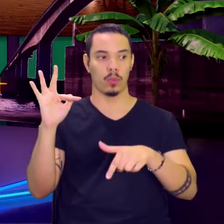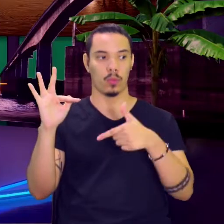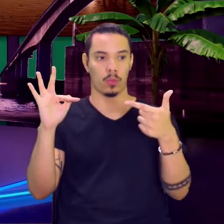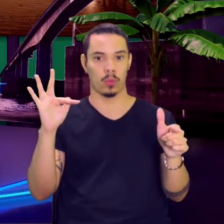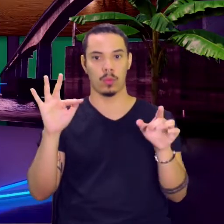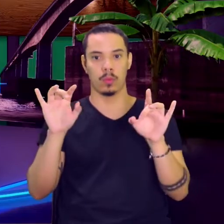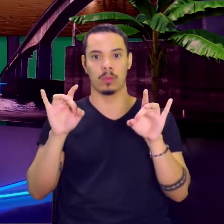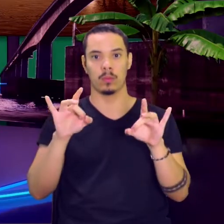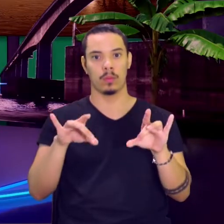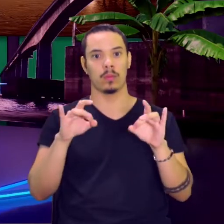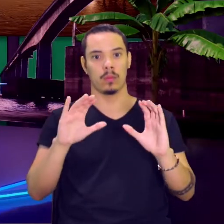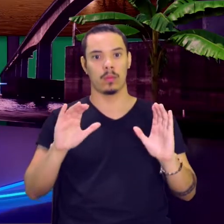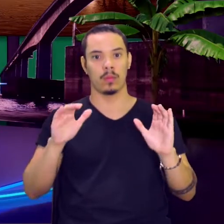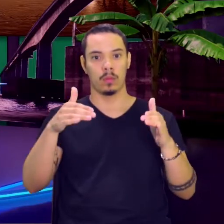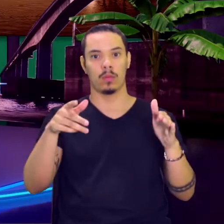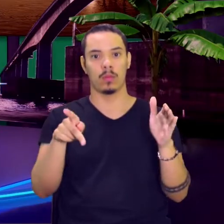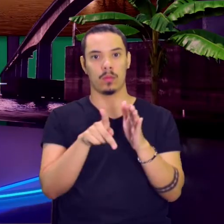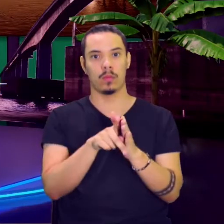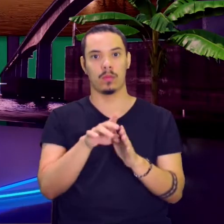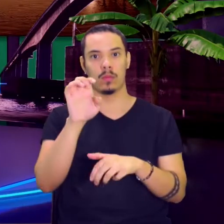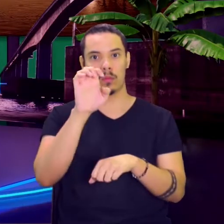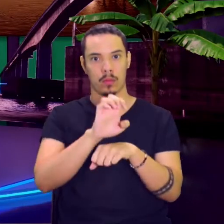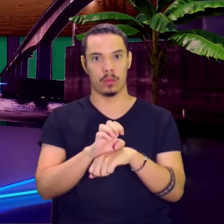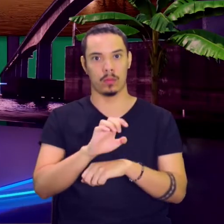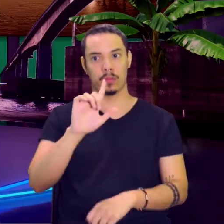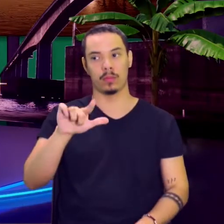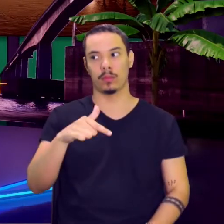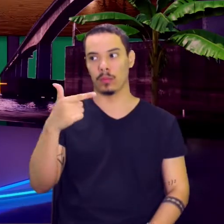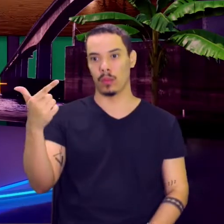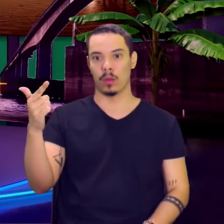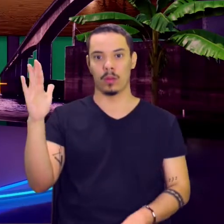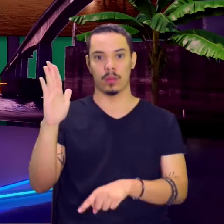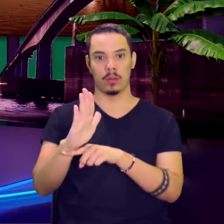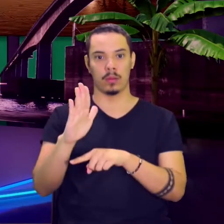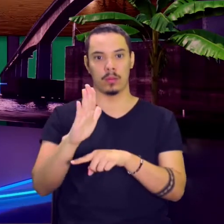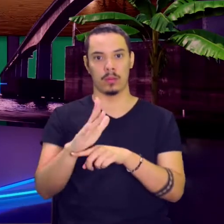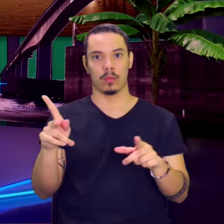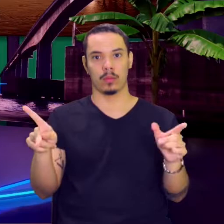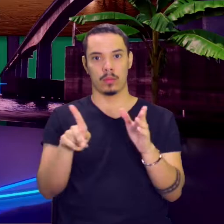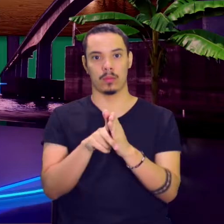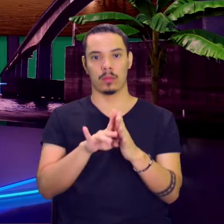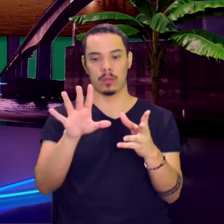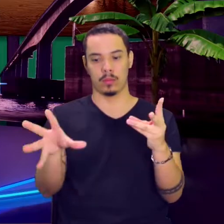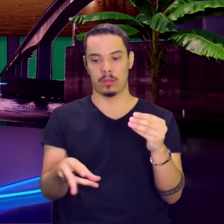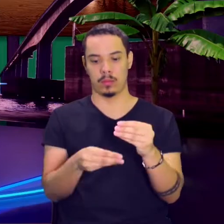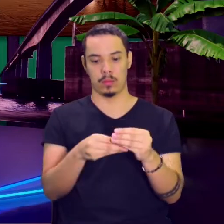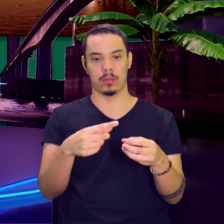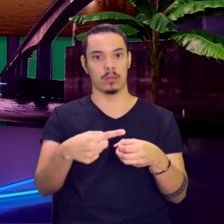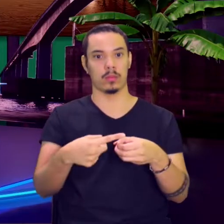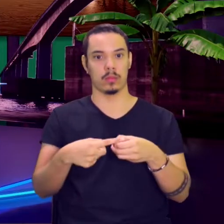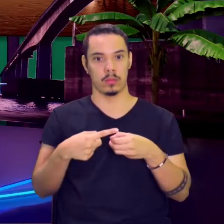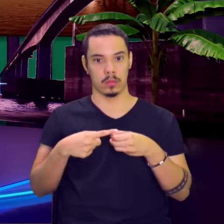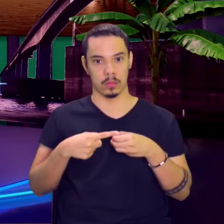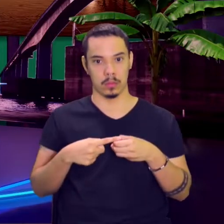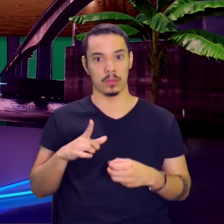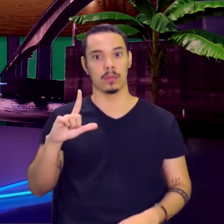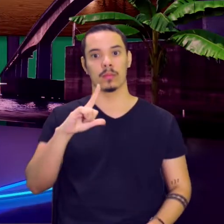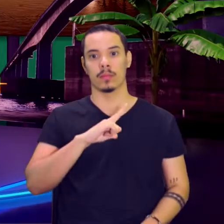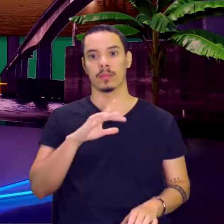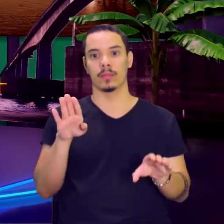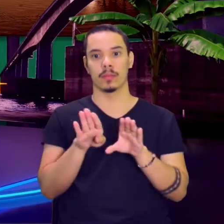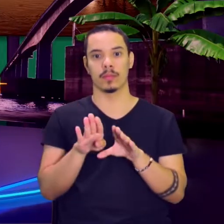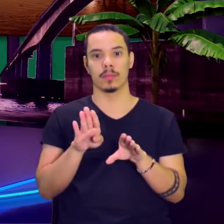só do Estado e tem outras atribuições que são específicas dos municípios. Muito e bem. tem